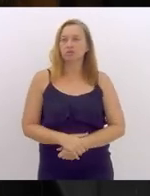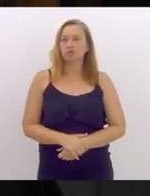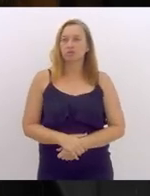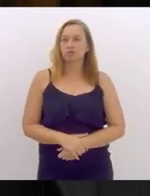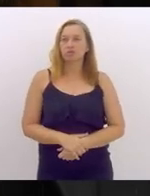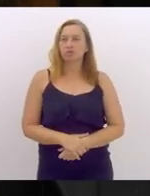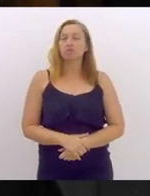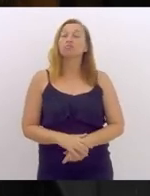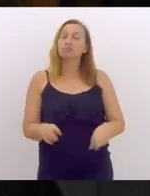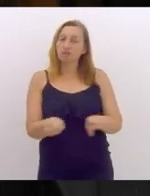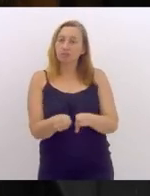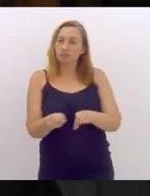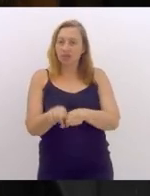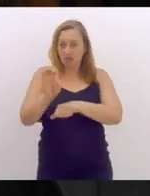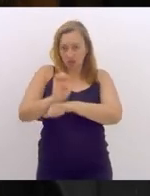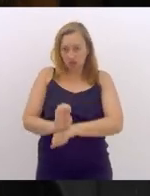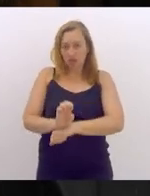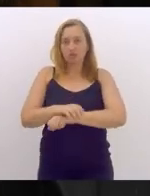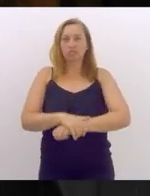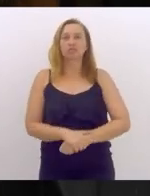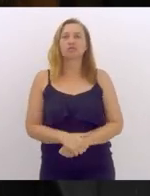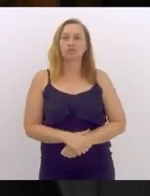e no nosso estado